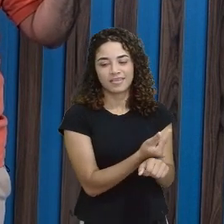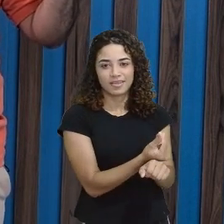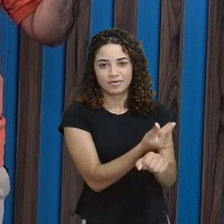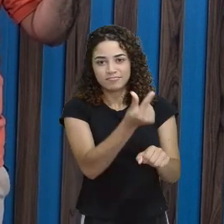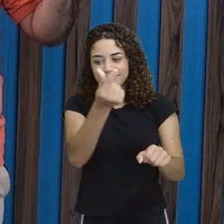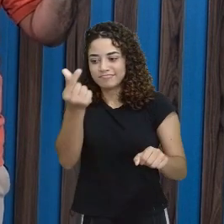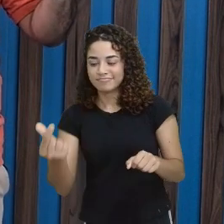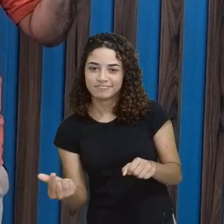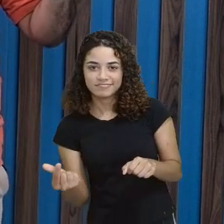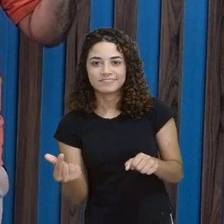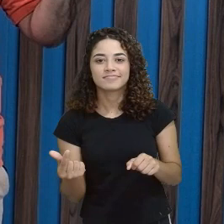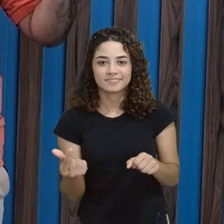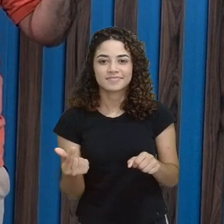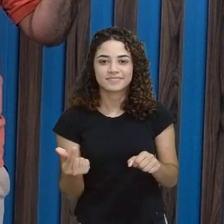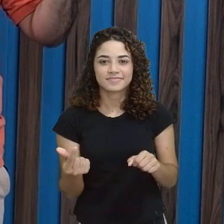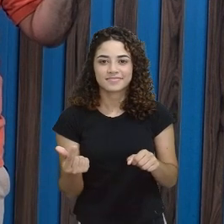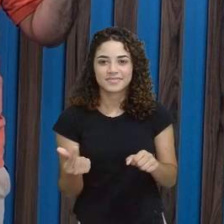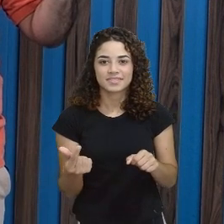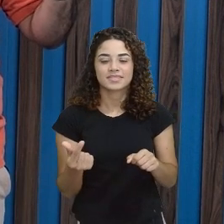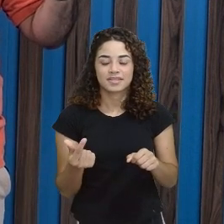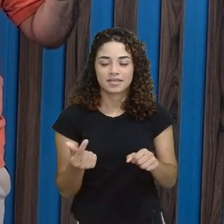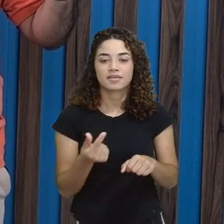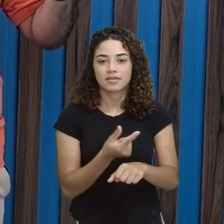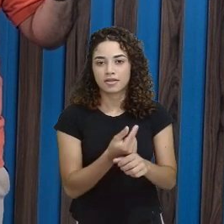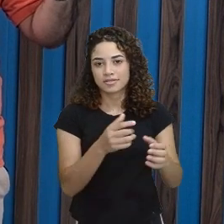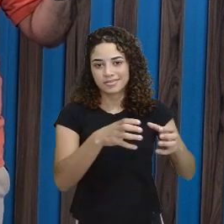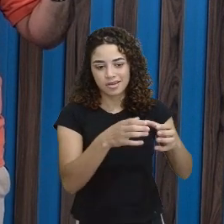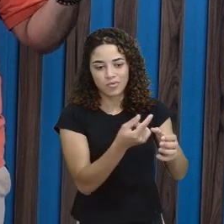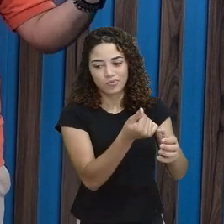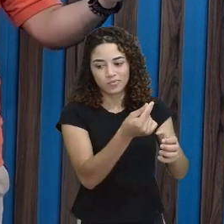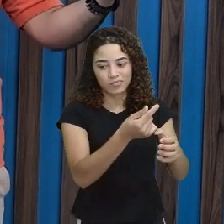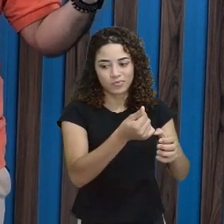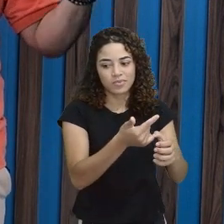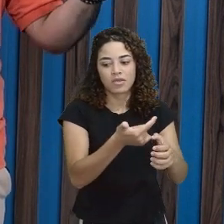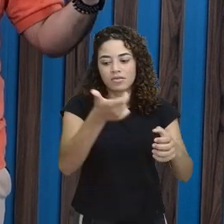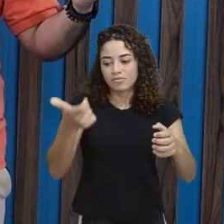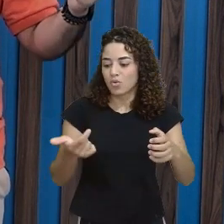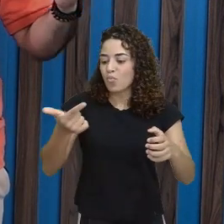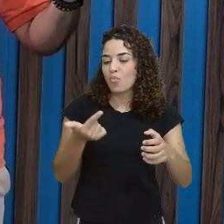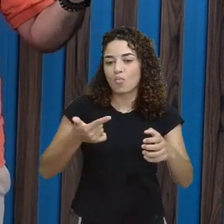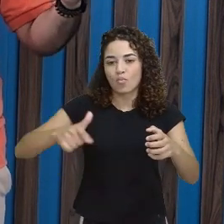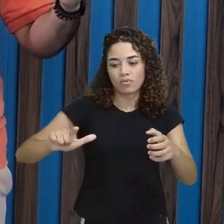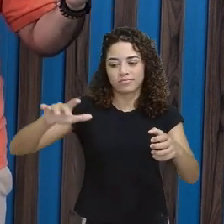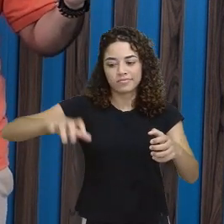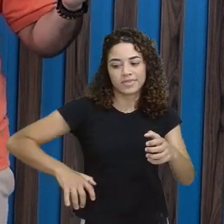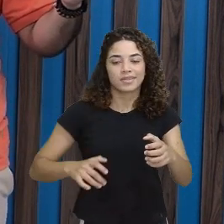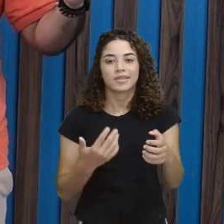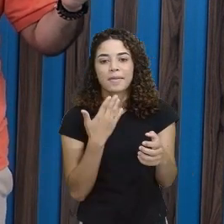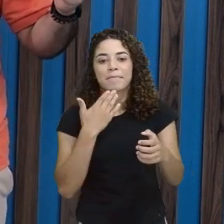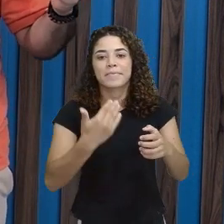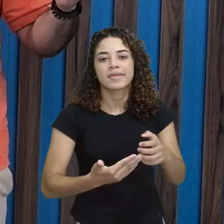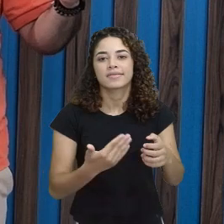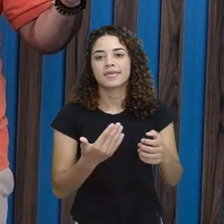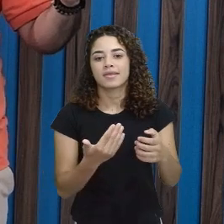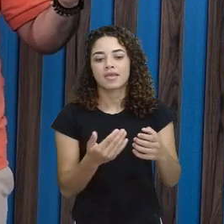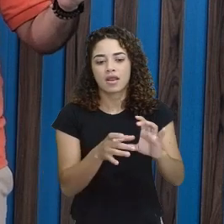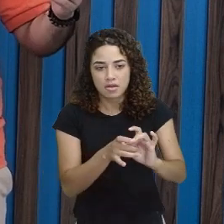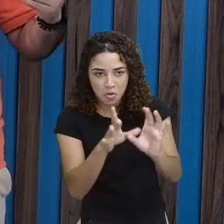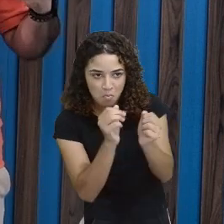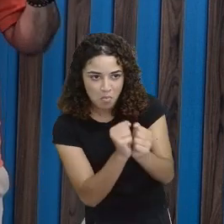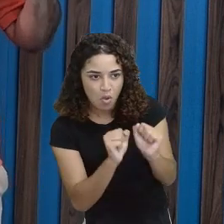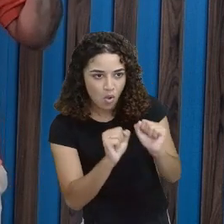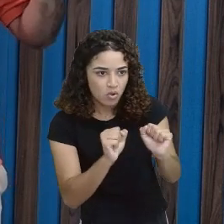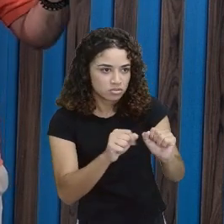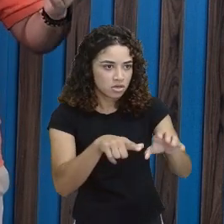digamos assim, né, a lacuna, né, de um outro recurso sem pedir ali autorização ao Congresso, que é